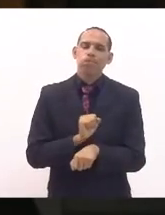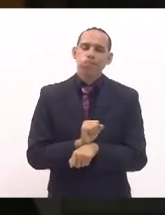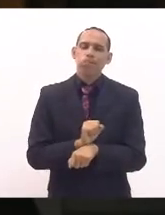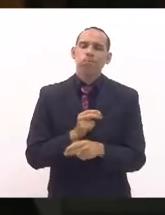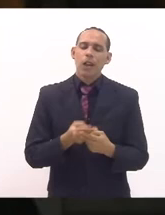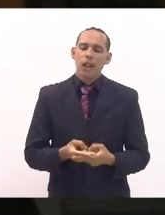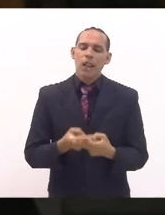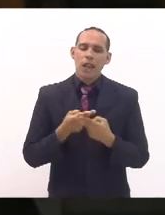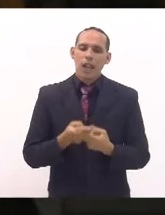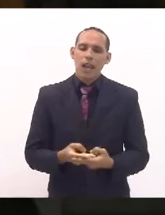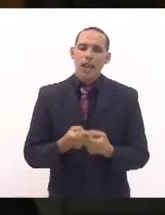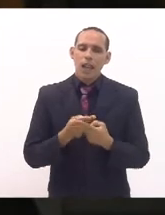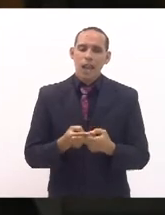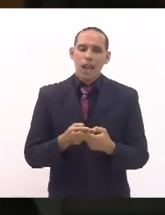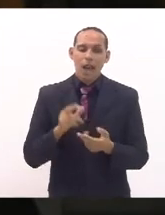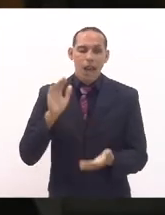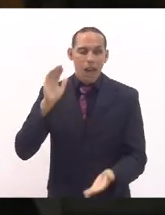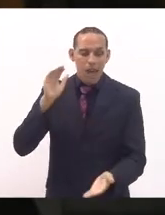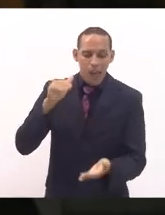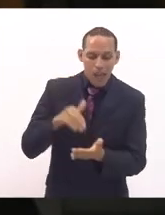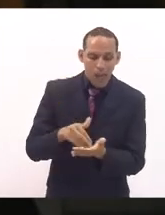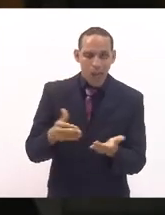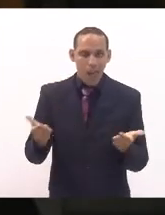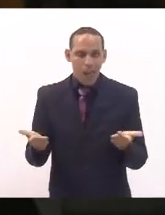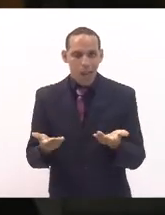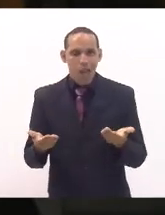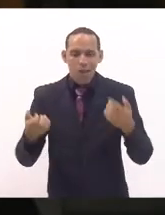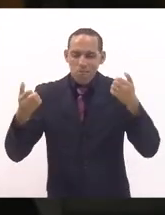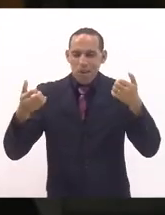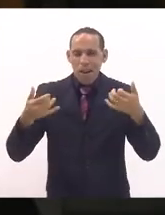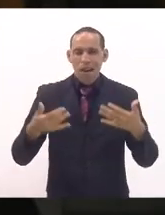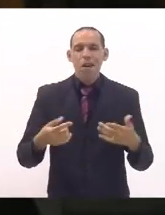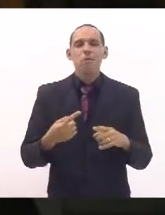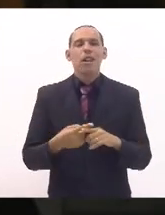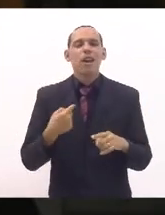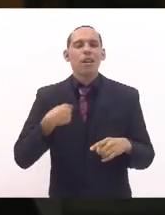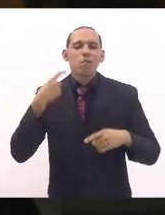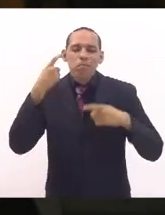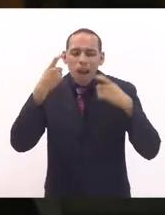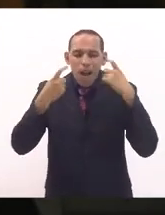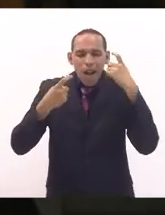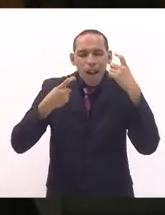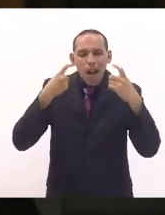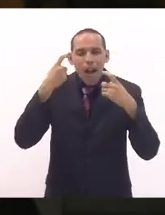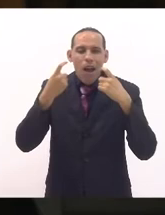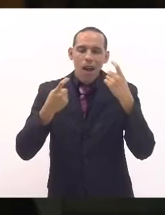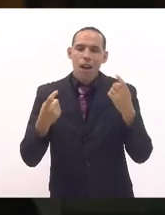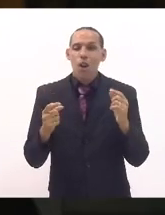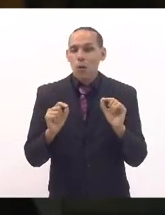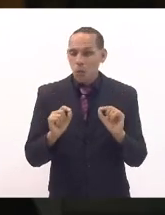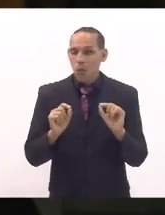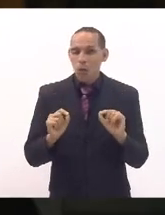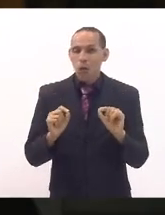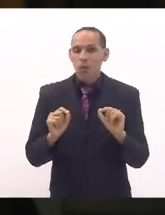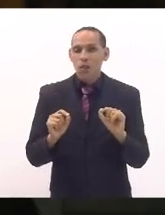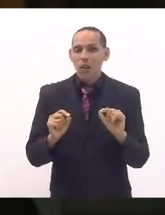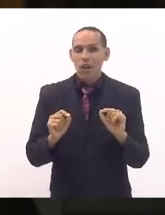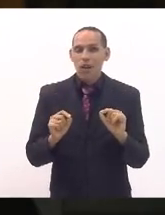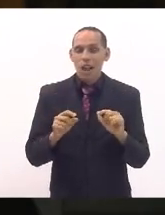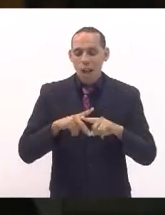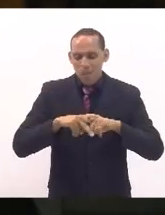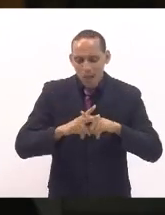o expediente final, exatamente porque eu tenho sempre a preocupação de consertar para